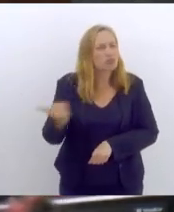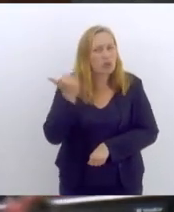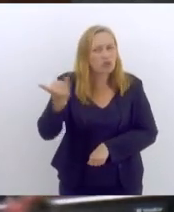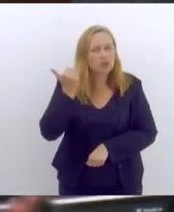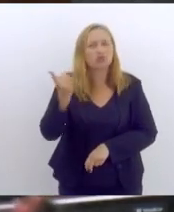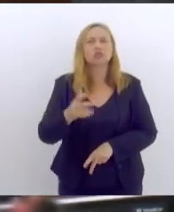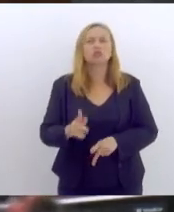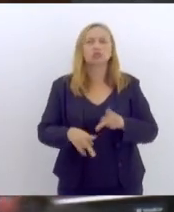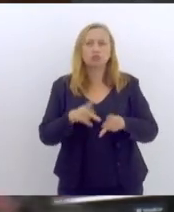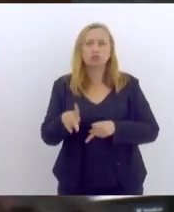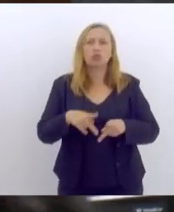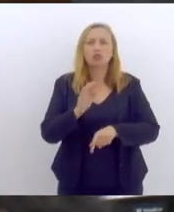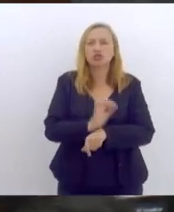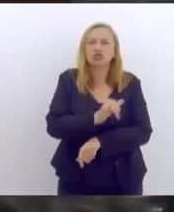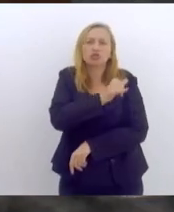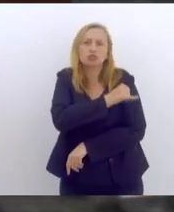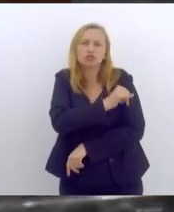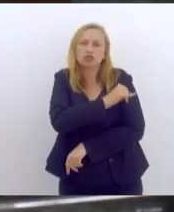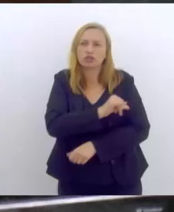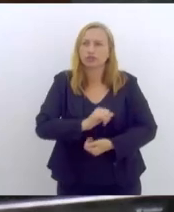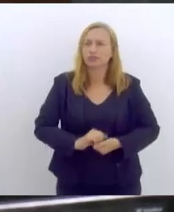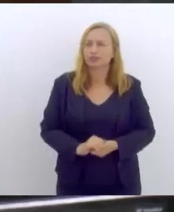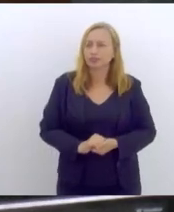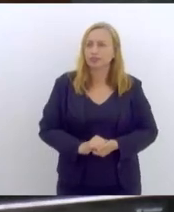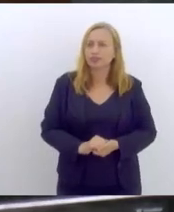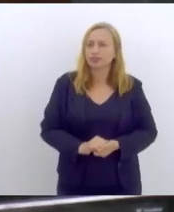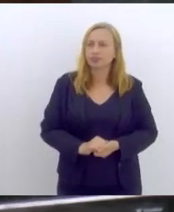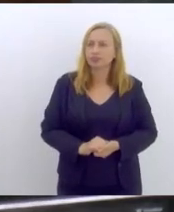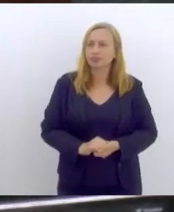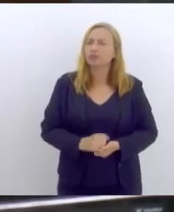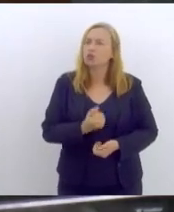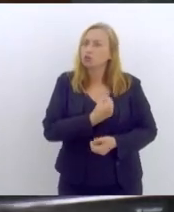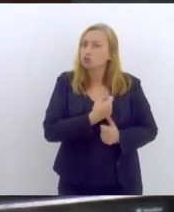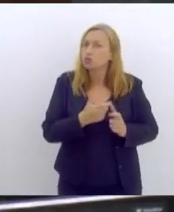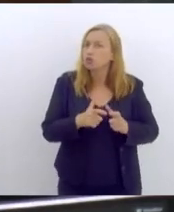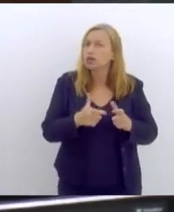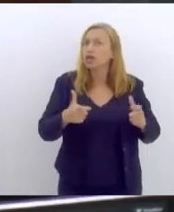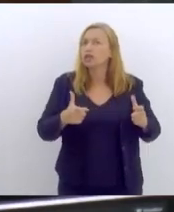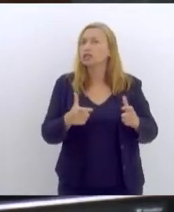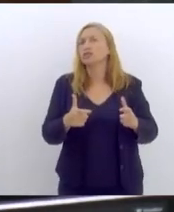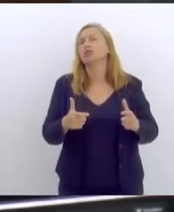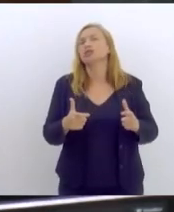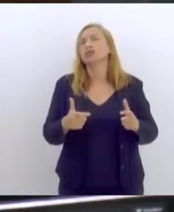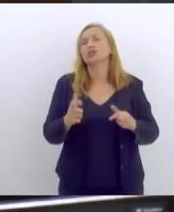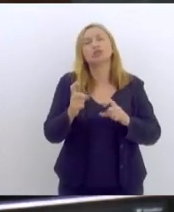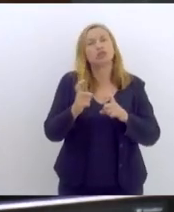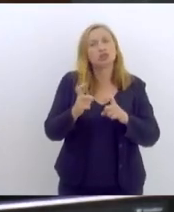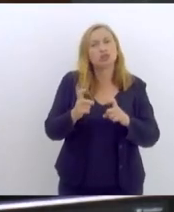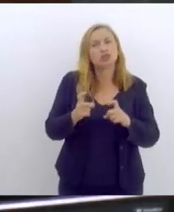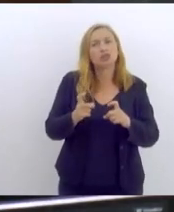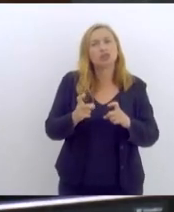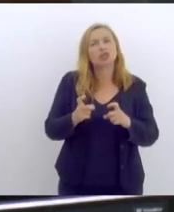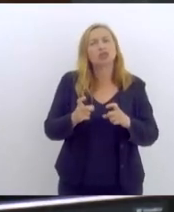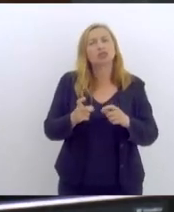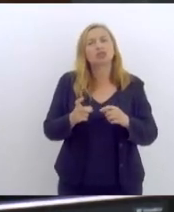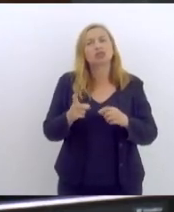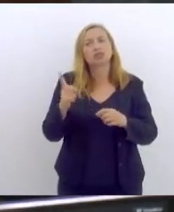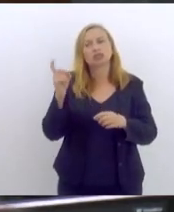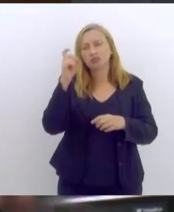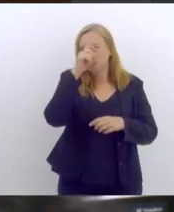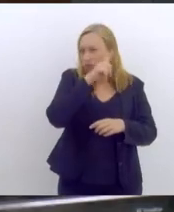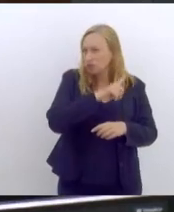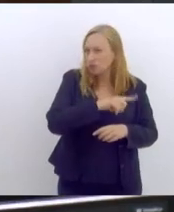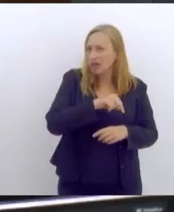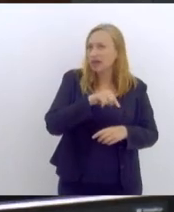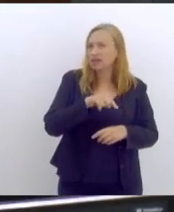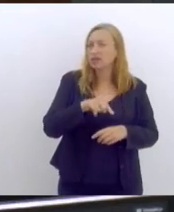população do Estado do Rio de Janeiro, que tem uma demanda reprimida enorme de média e de alta complexidade, uma entrega